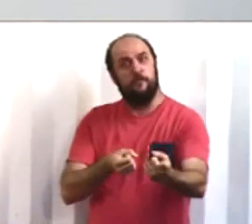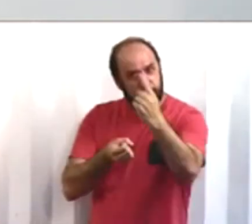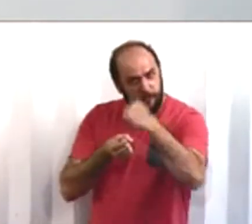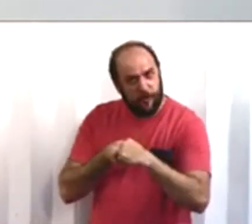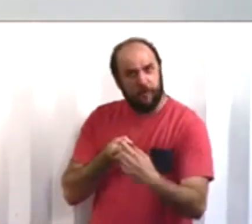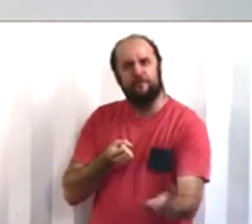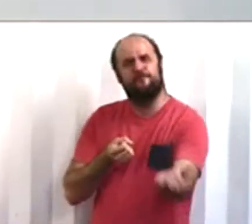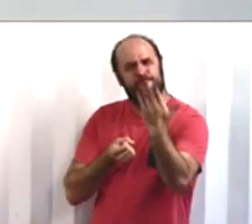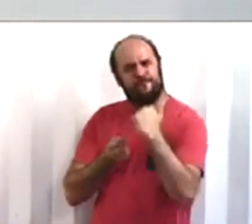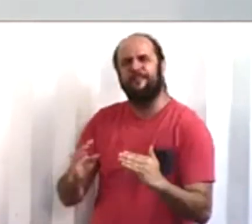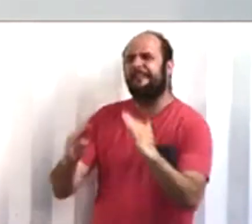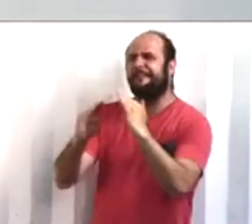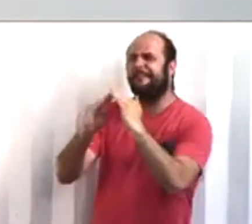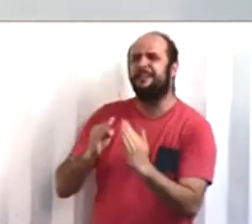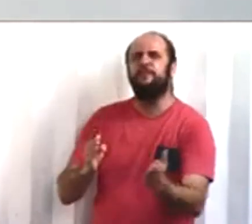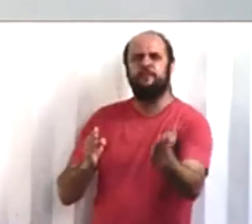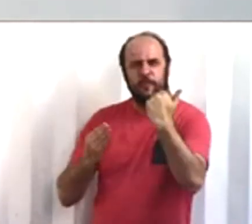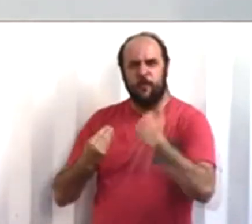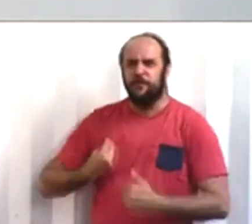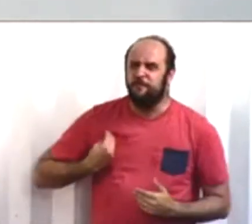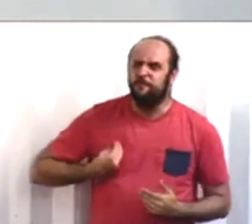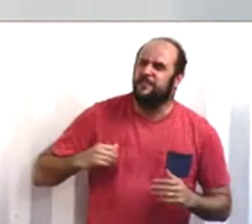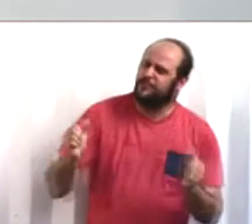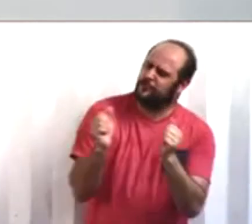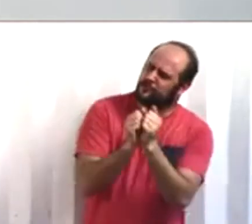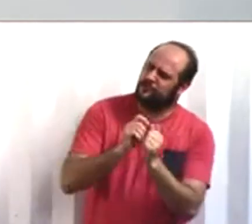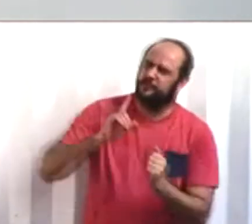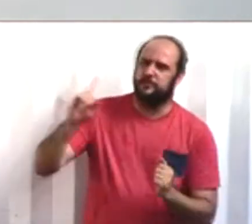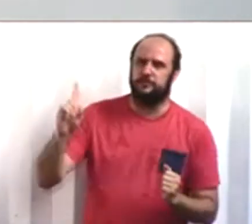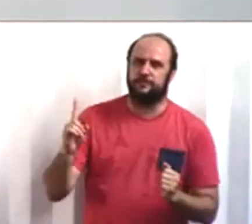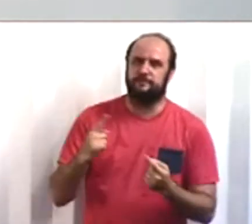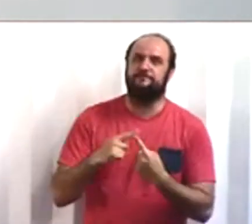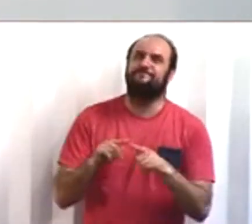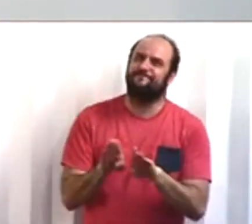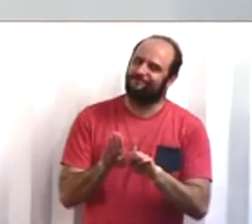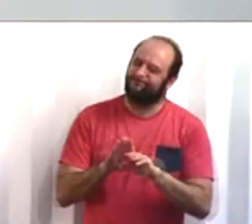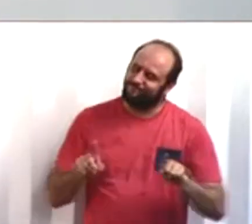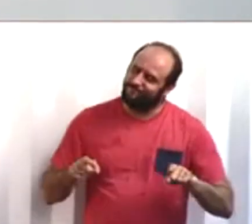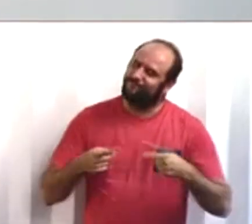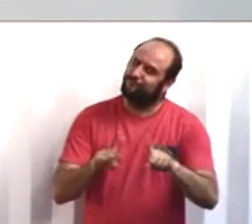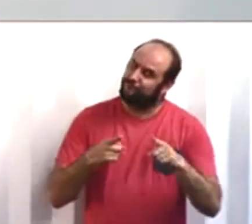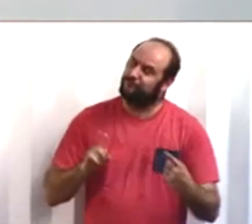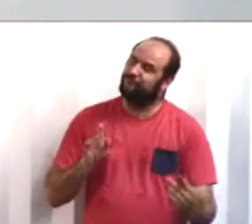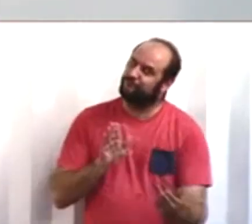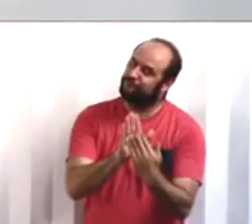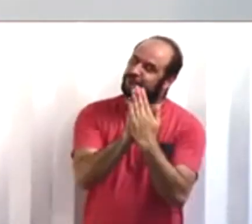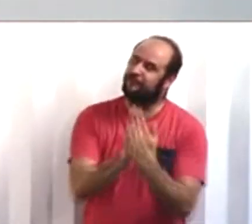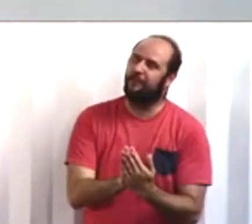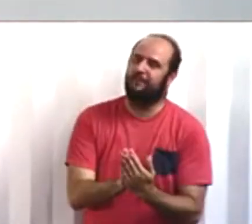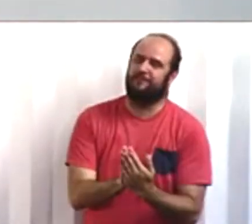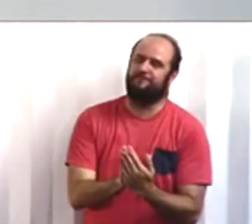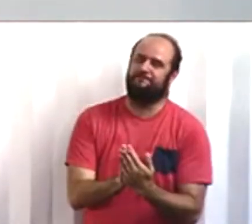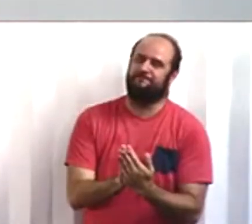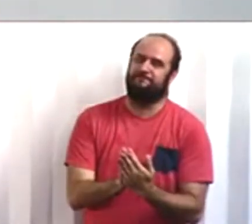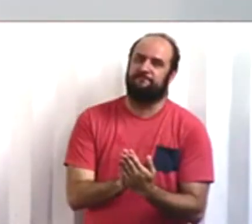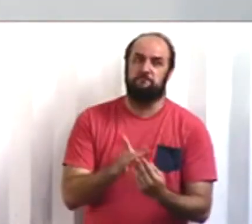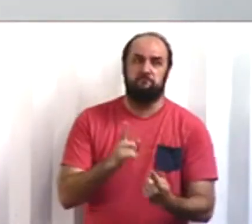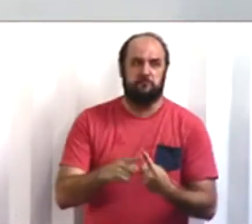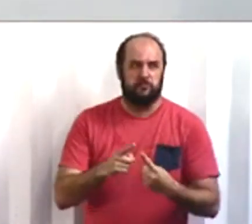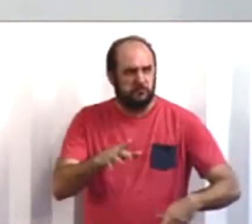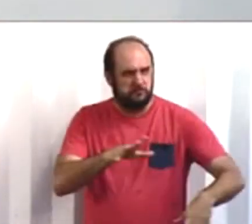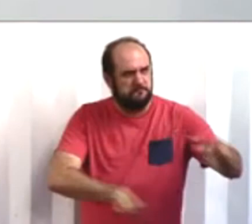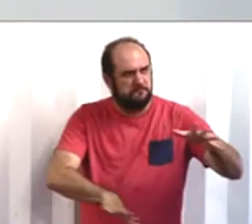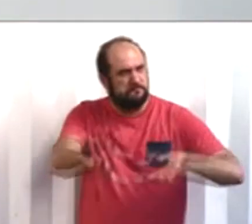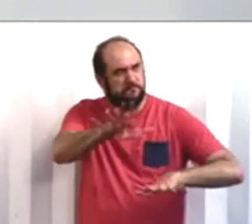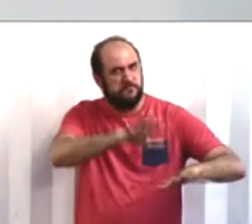minha casa, volta à convivência comigo. Mas é uma ameaça também, porque muitos, ouvindo esse chamado de